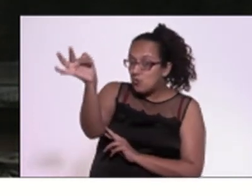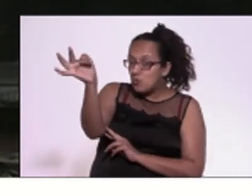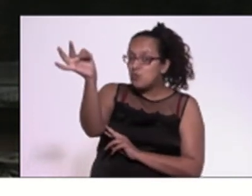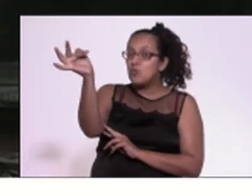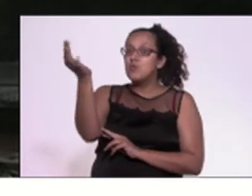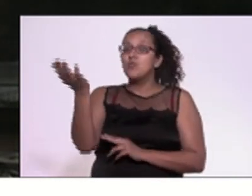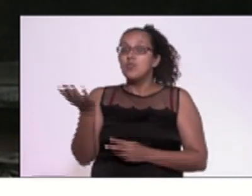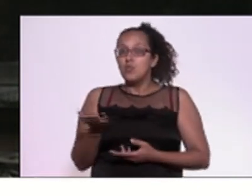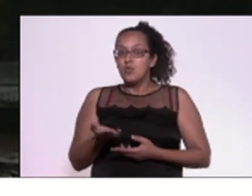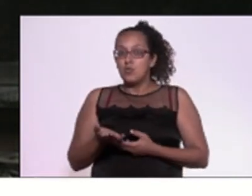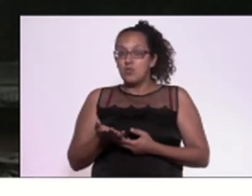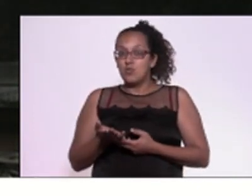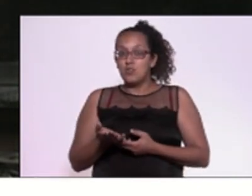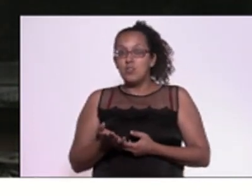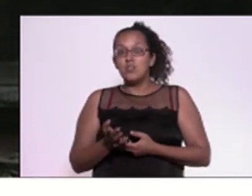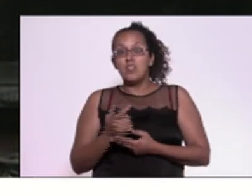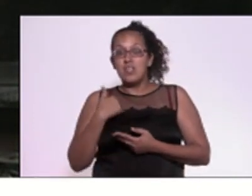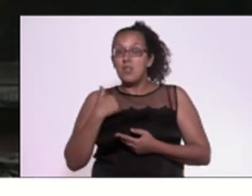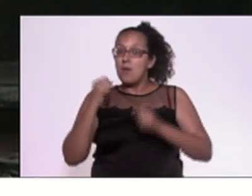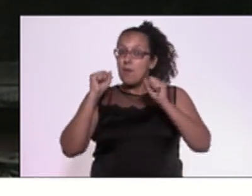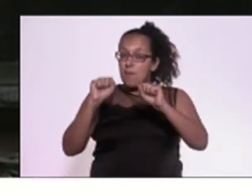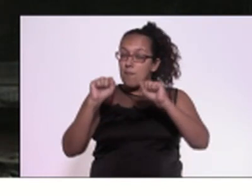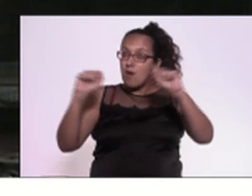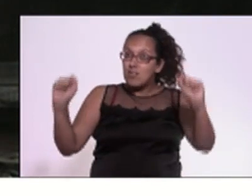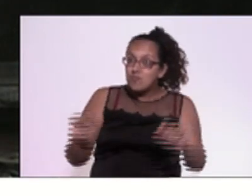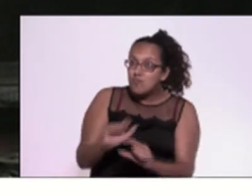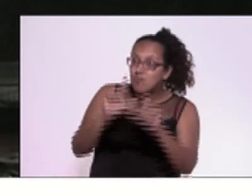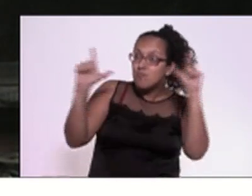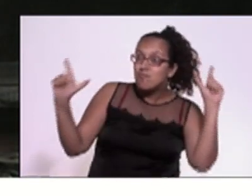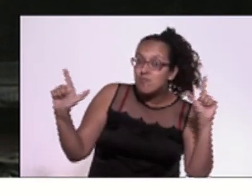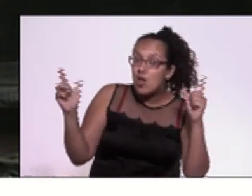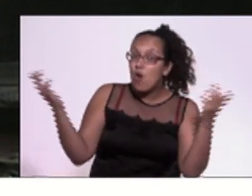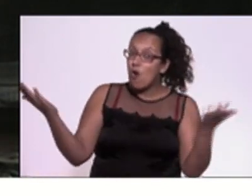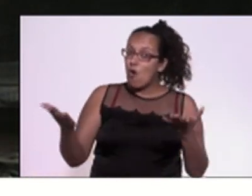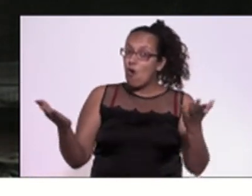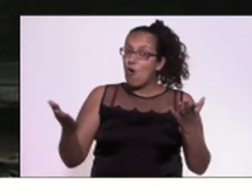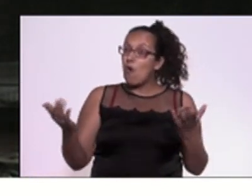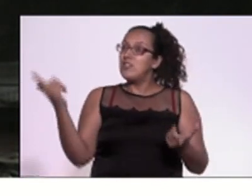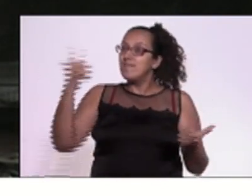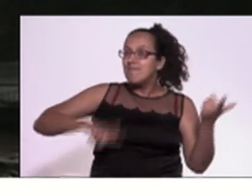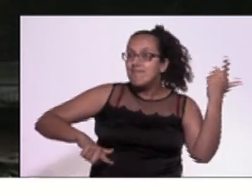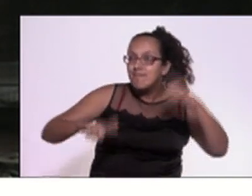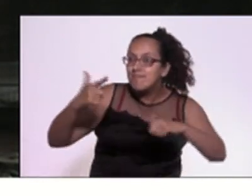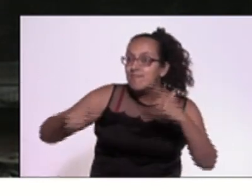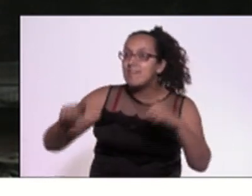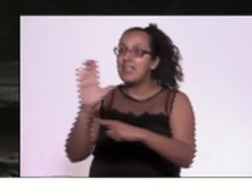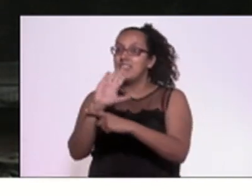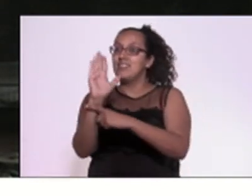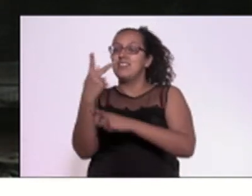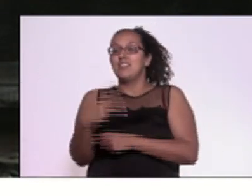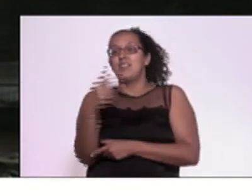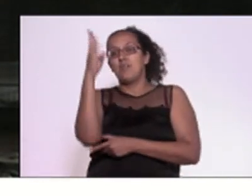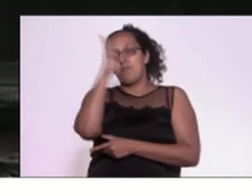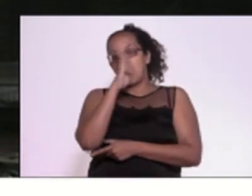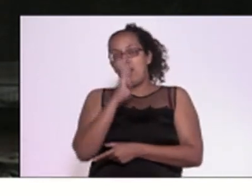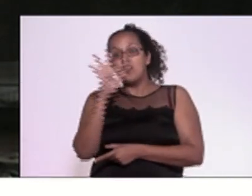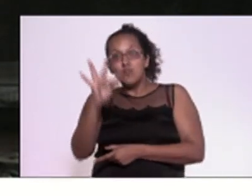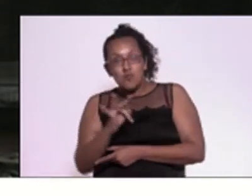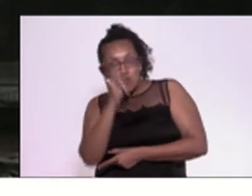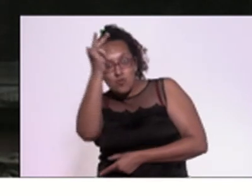policiais para os cadernos de cultura de todo o país. O Ponto Cine foi caso de estudo de 11 universidades